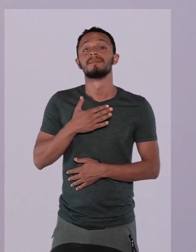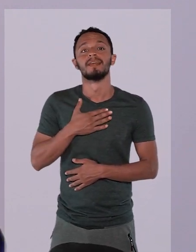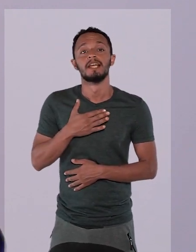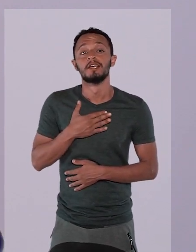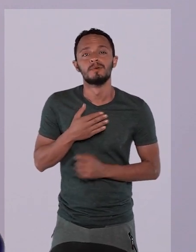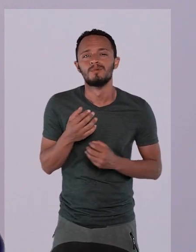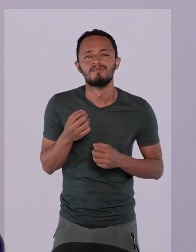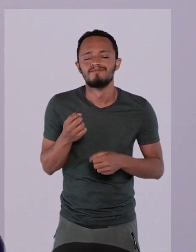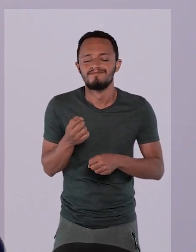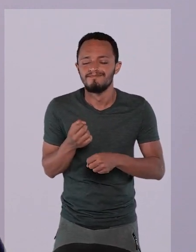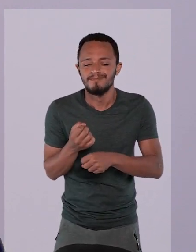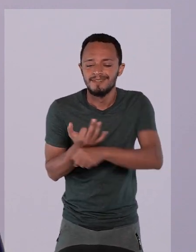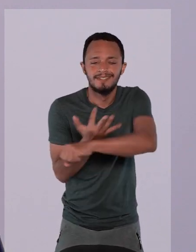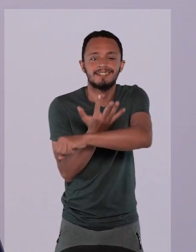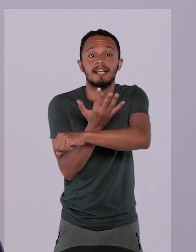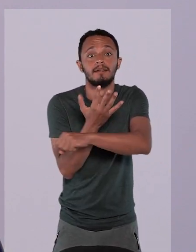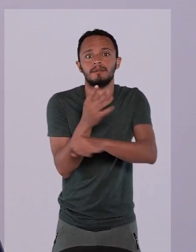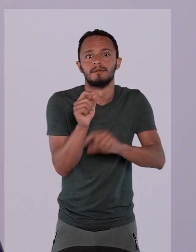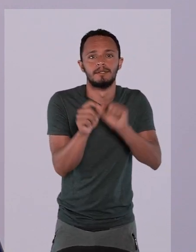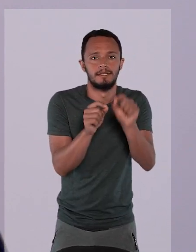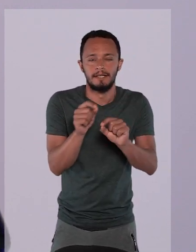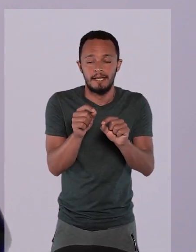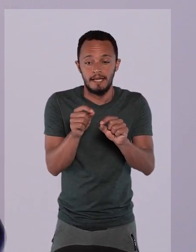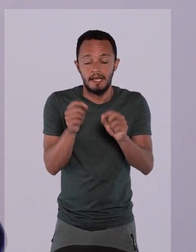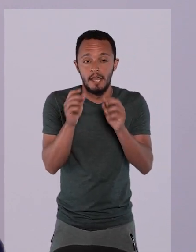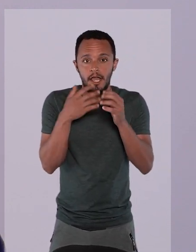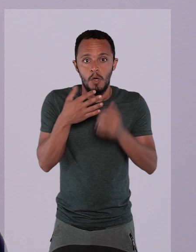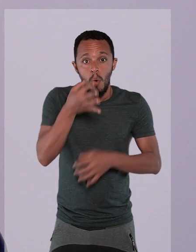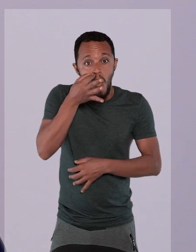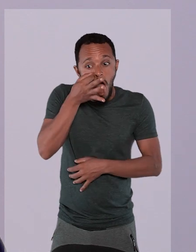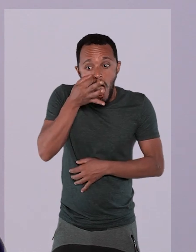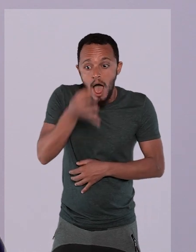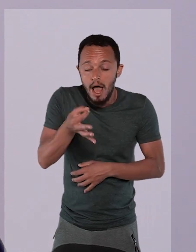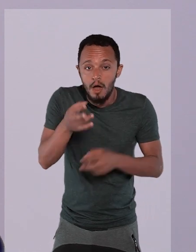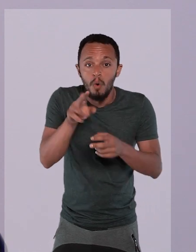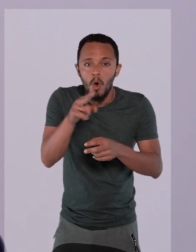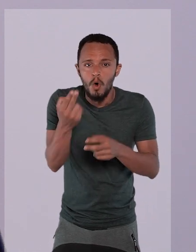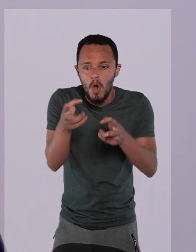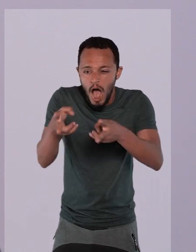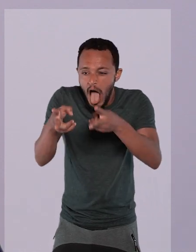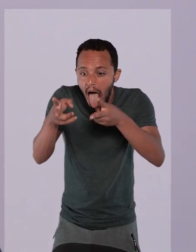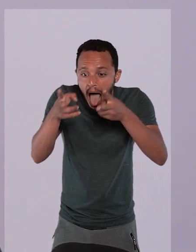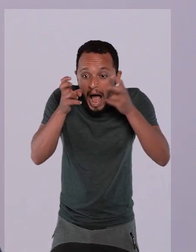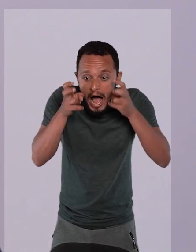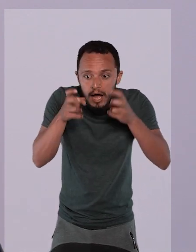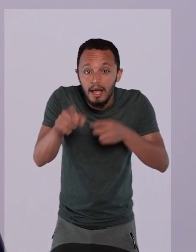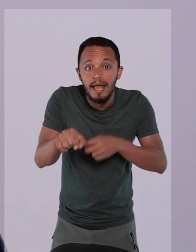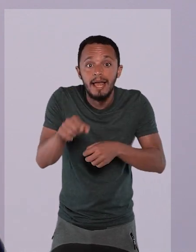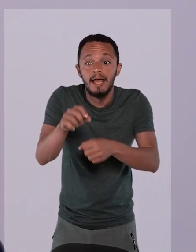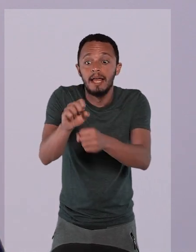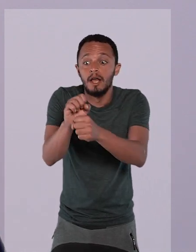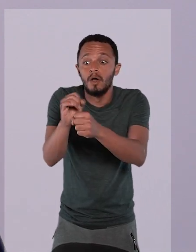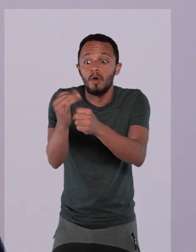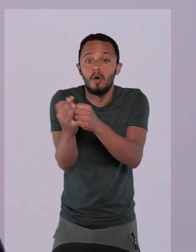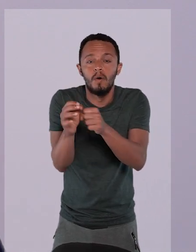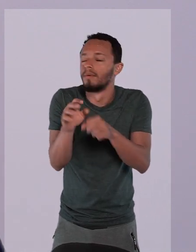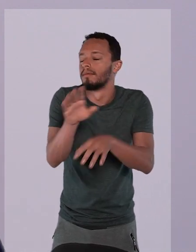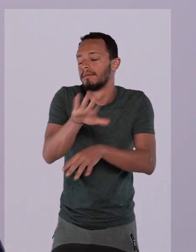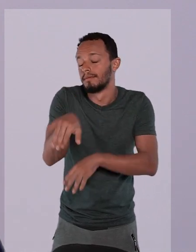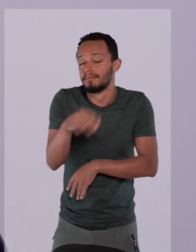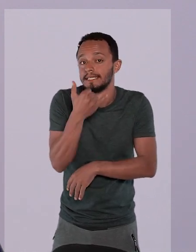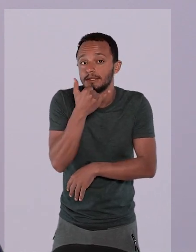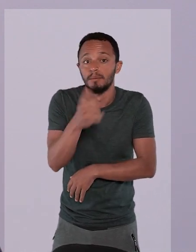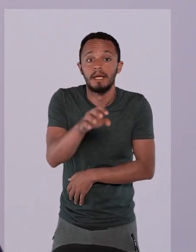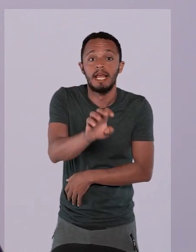absolutamente encantada pela história das epidemias. Porque a história das epidemias, gente, é a história do homem, sobretudo do homem